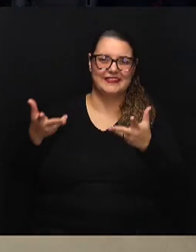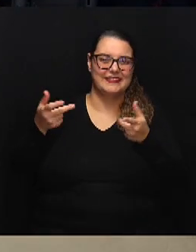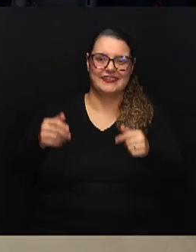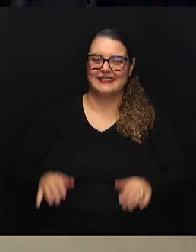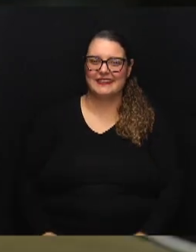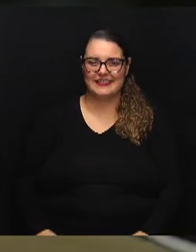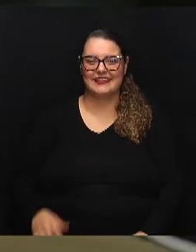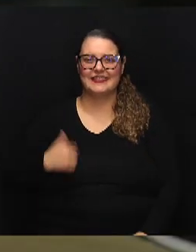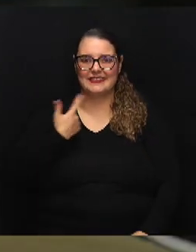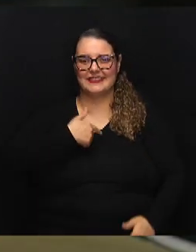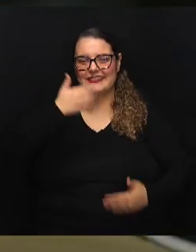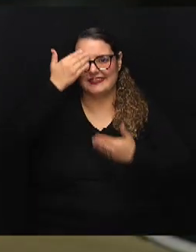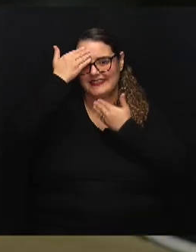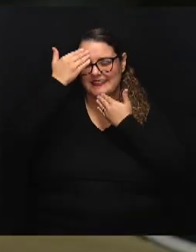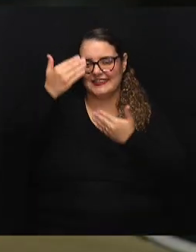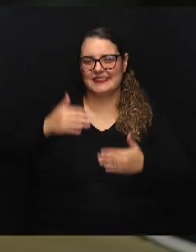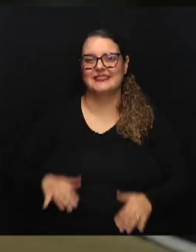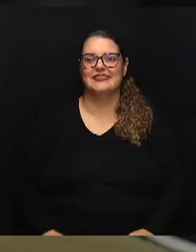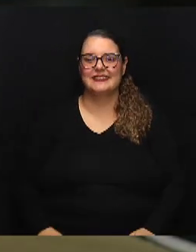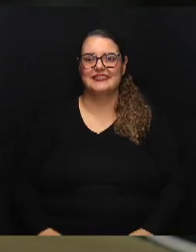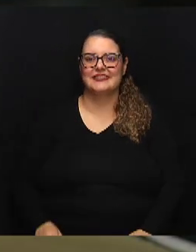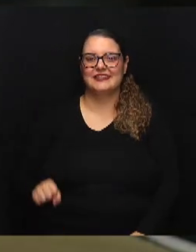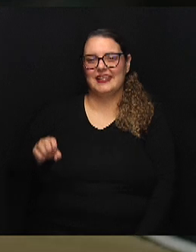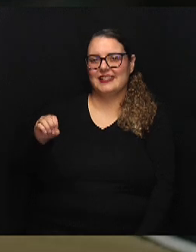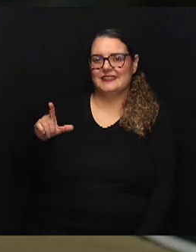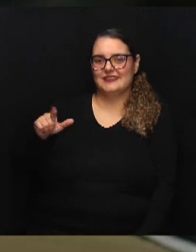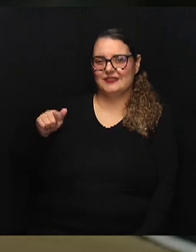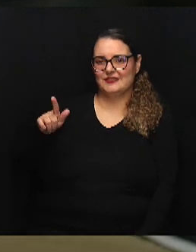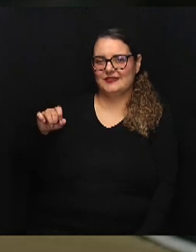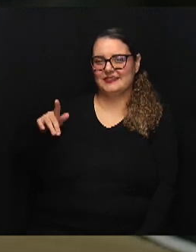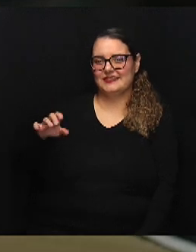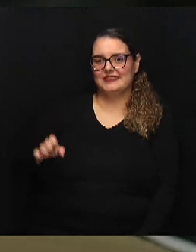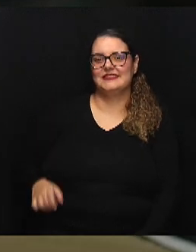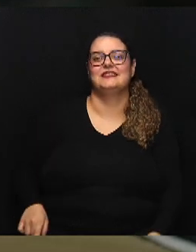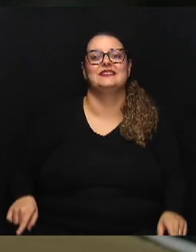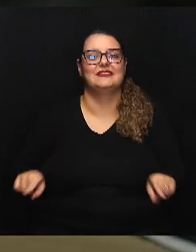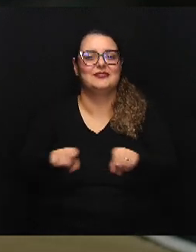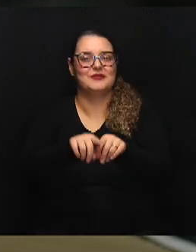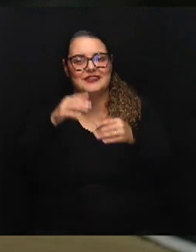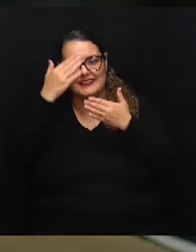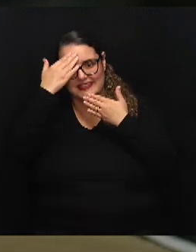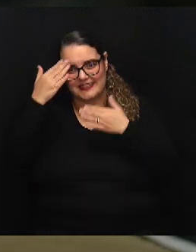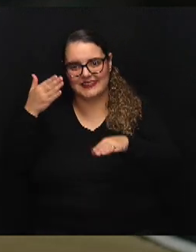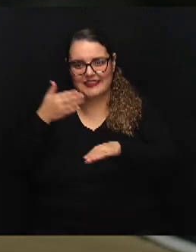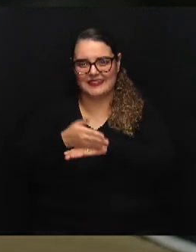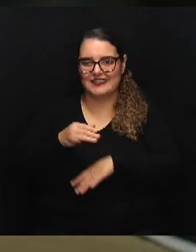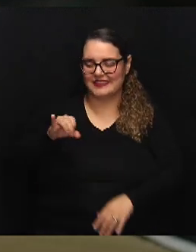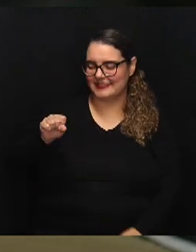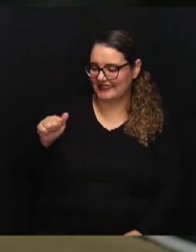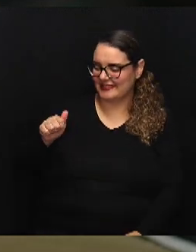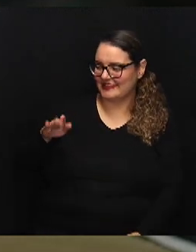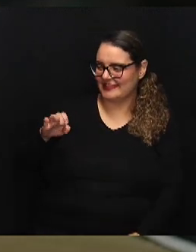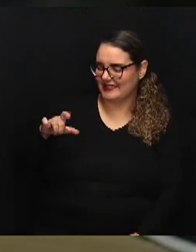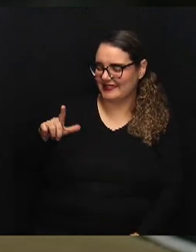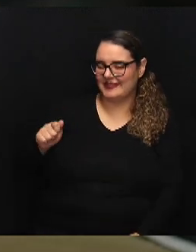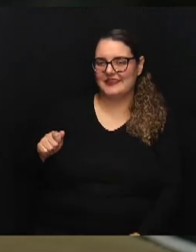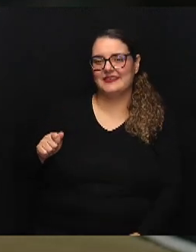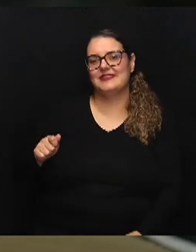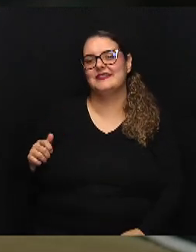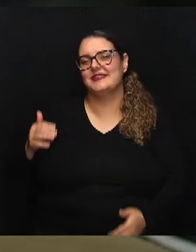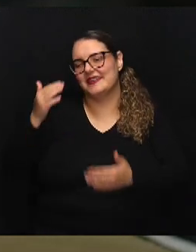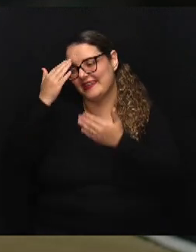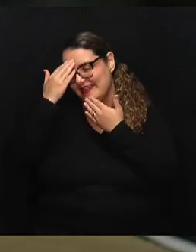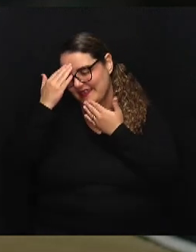que agradece, agradecemos a Solange Araújo e agora a gente agradece também a participação da Isabela Caos. Isa,